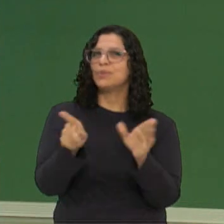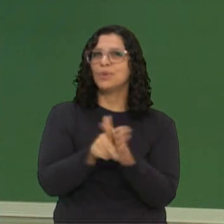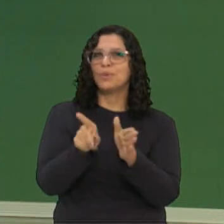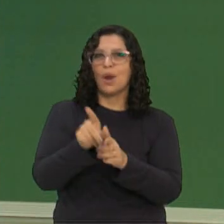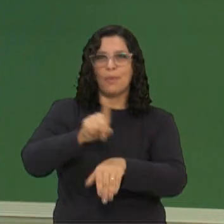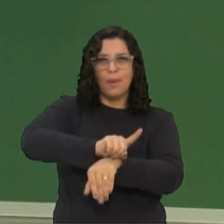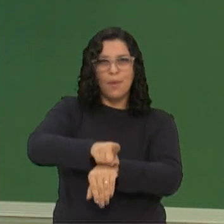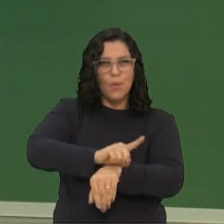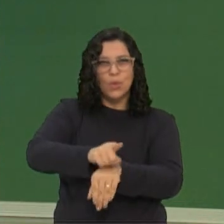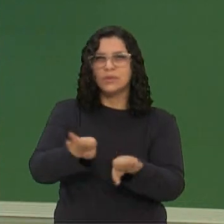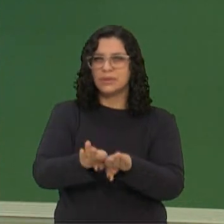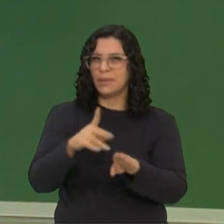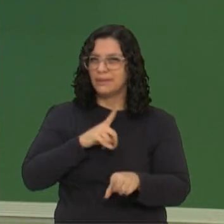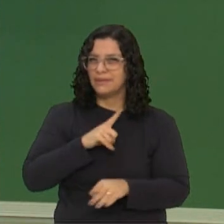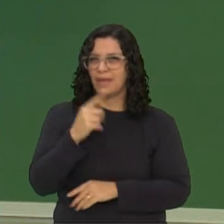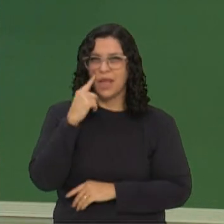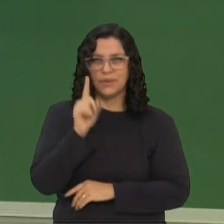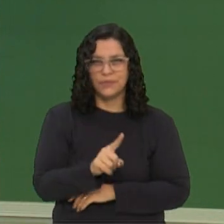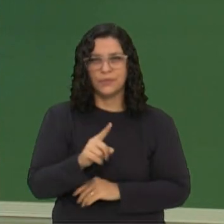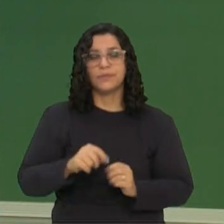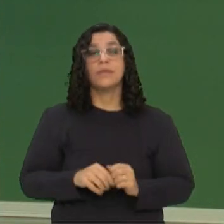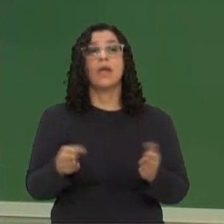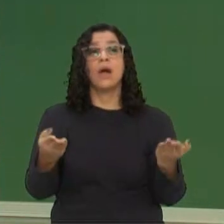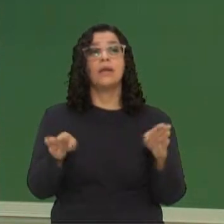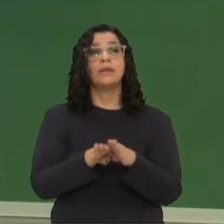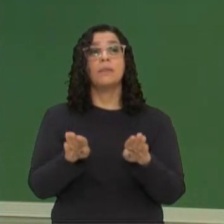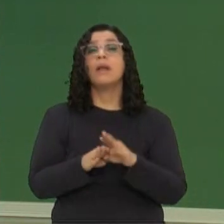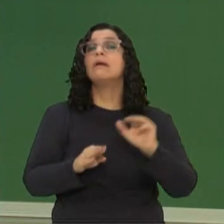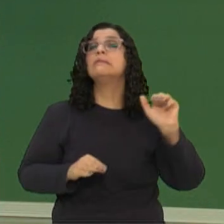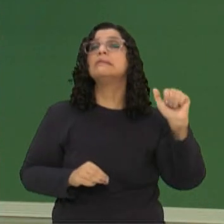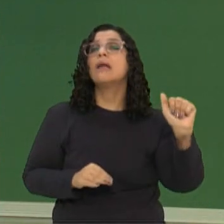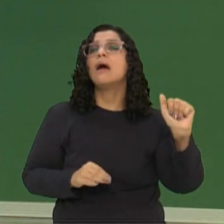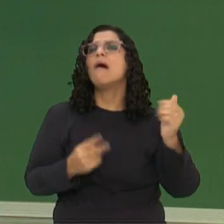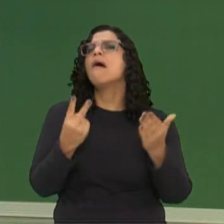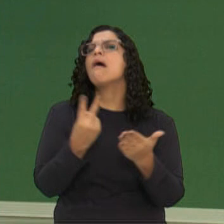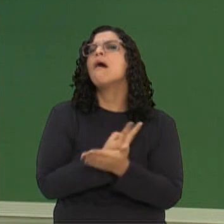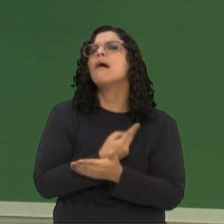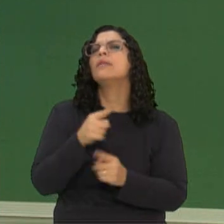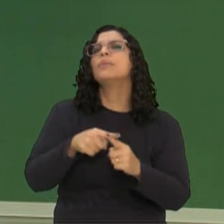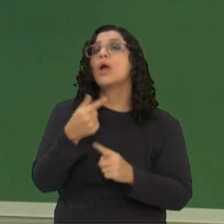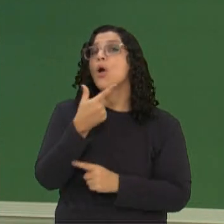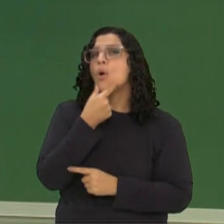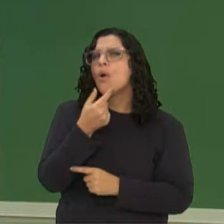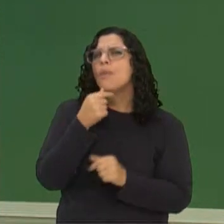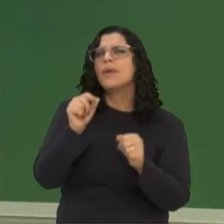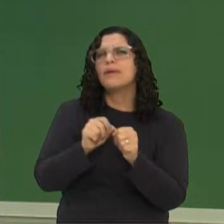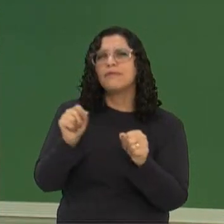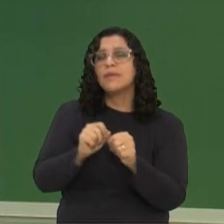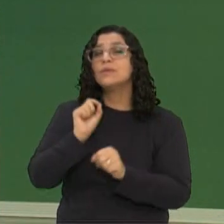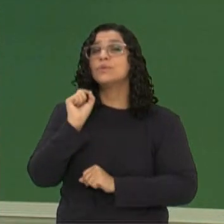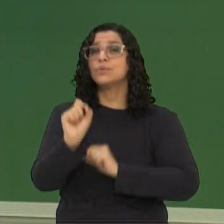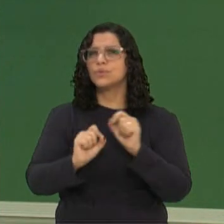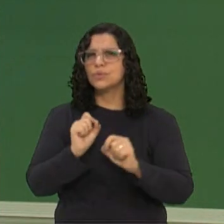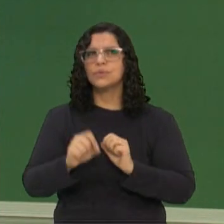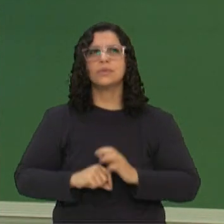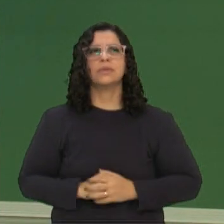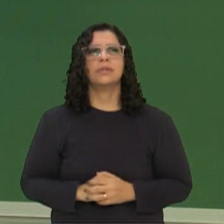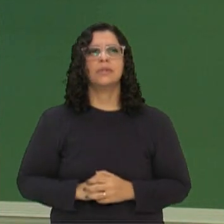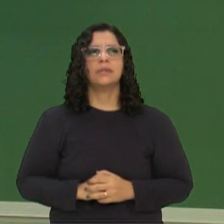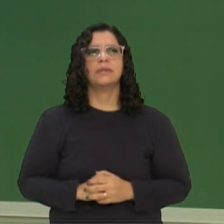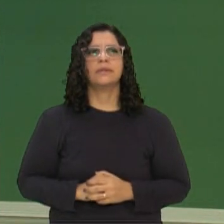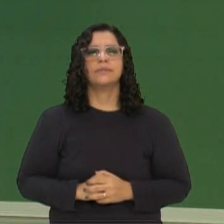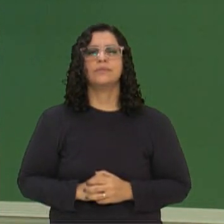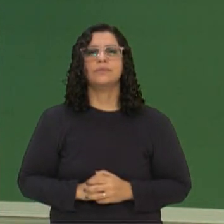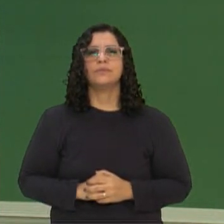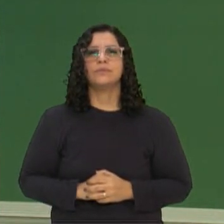bússola. Comentar aqui do Rutherford, a letra A está errada, porque o Rutherford foi aquele cara que também